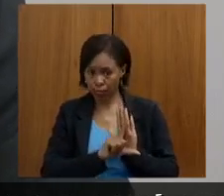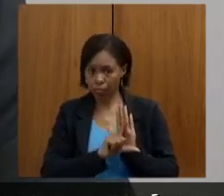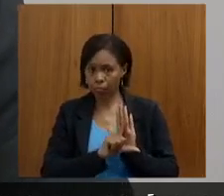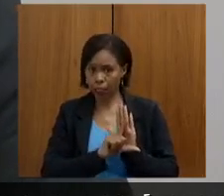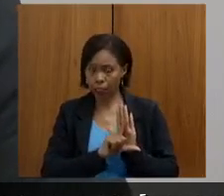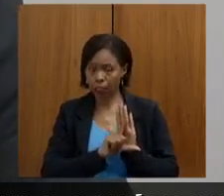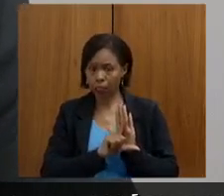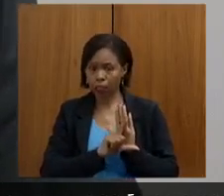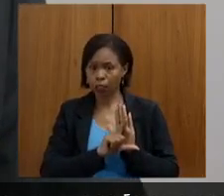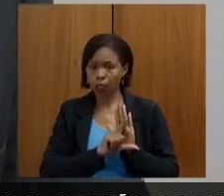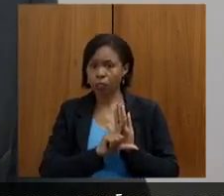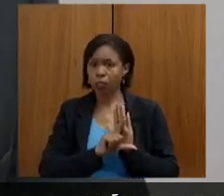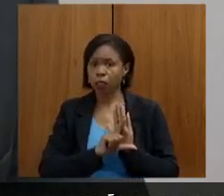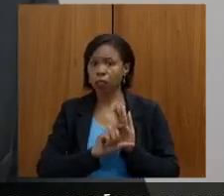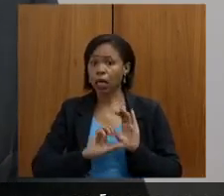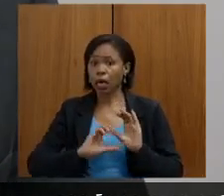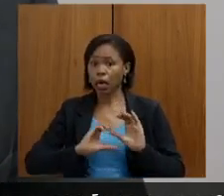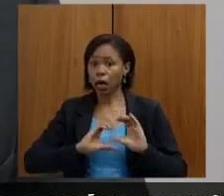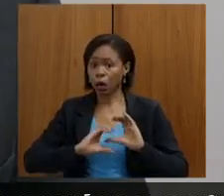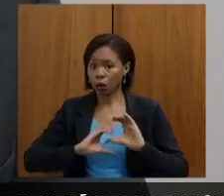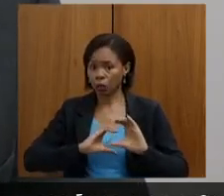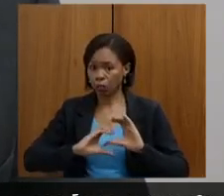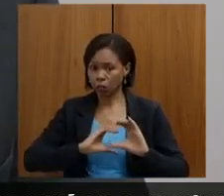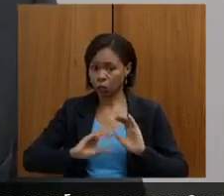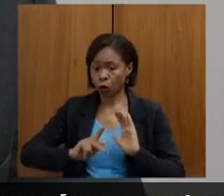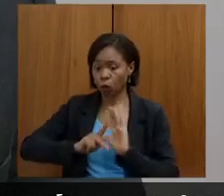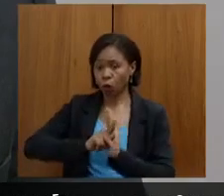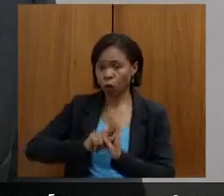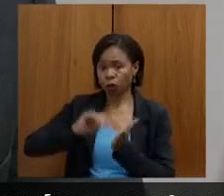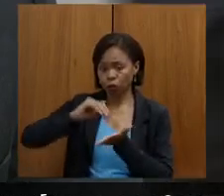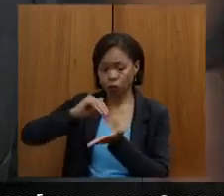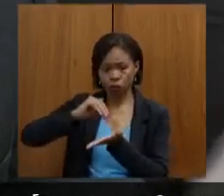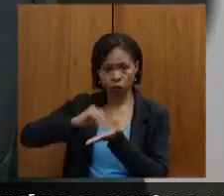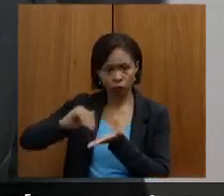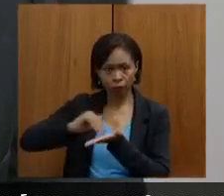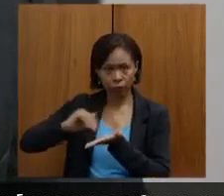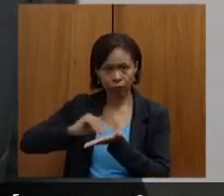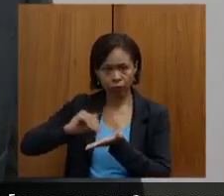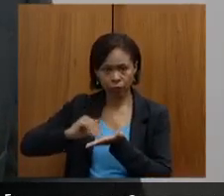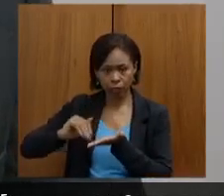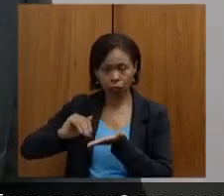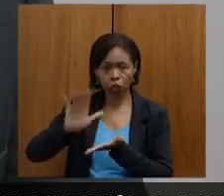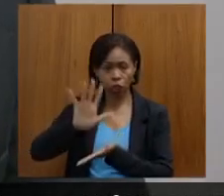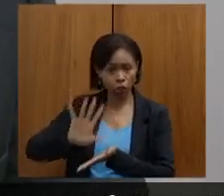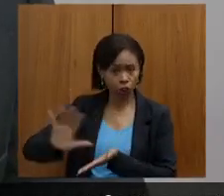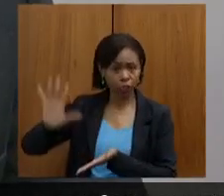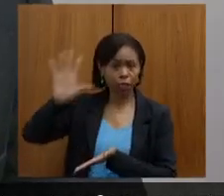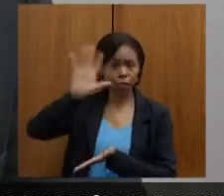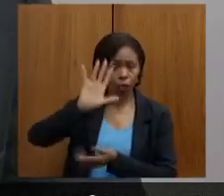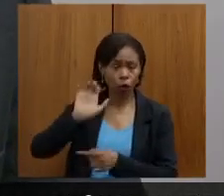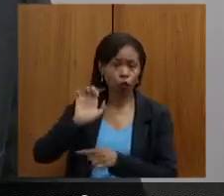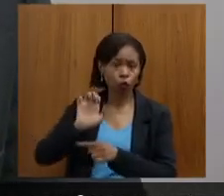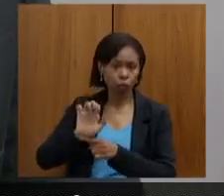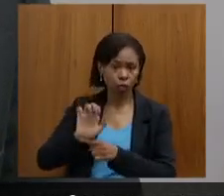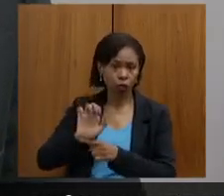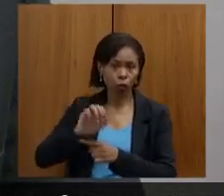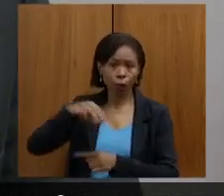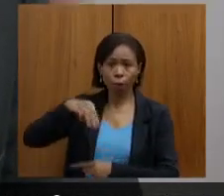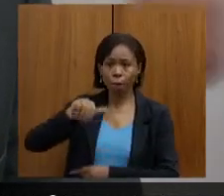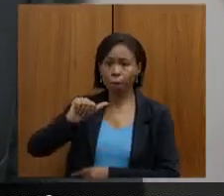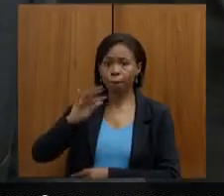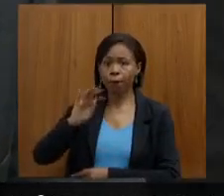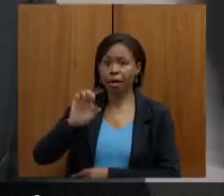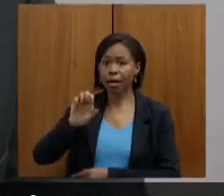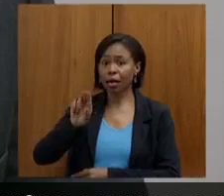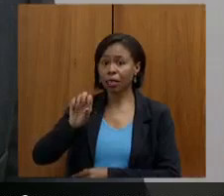e da comunicação elaborada pelo secretário-geral do Estado o senhor doutor Mateus